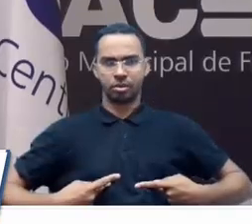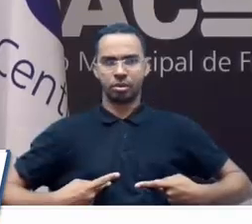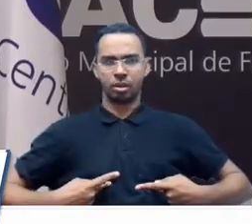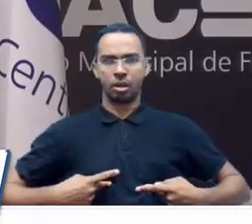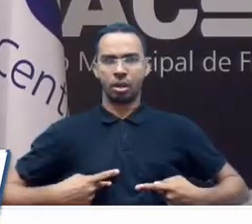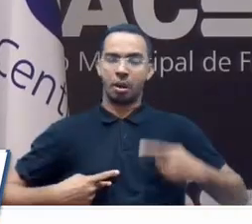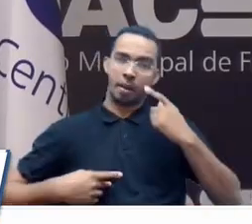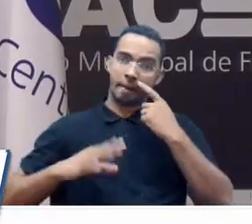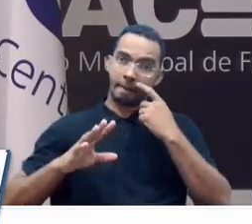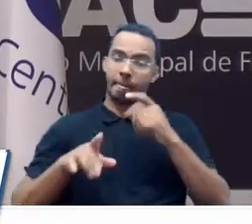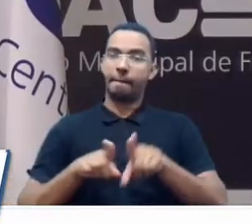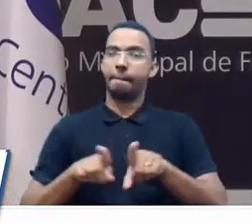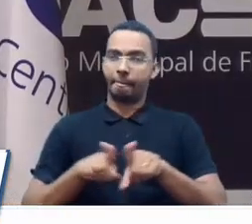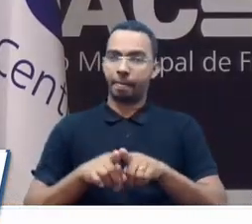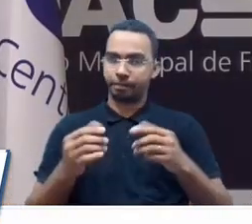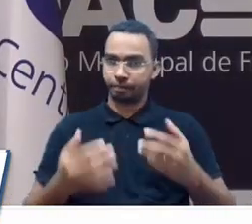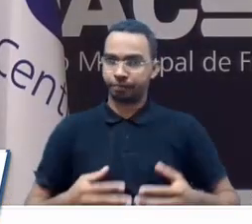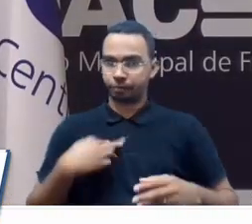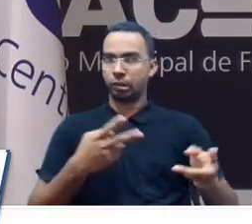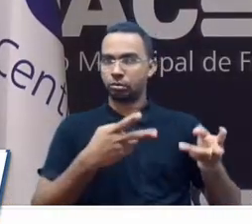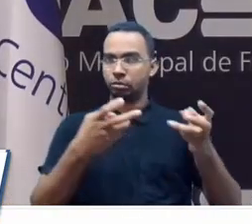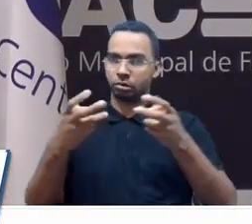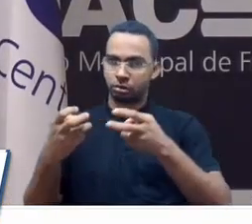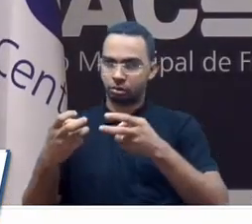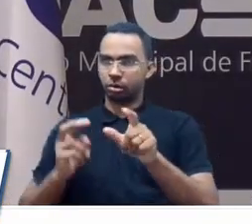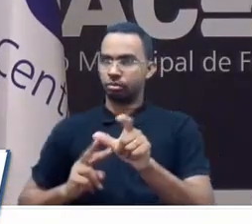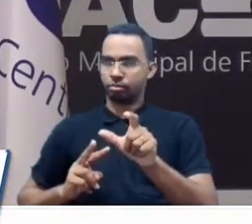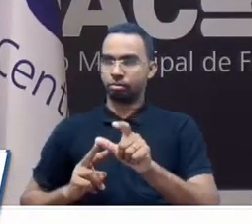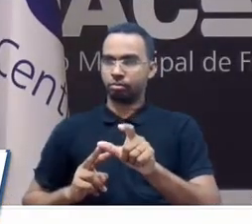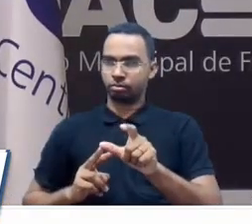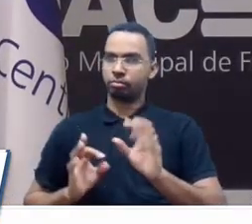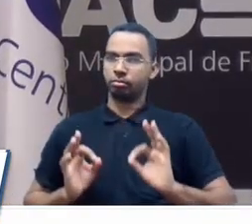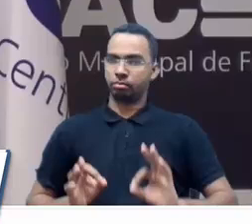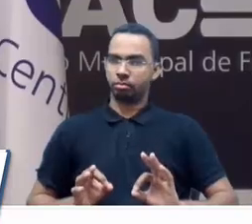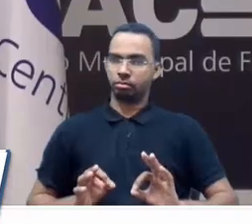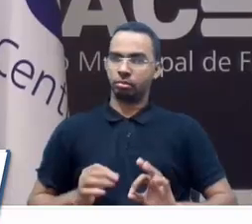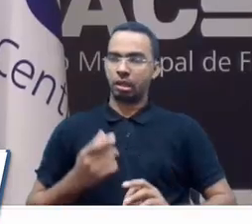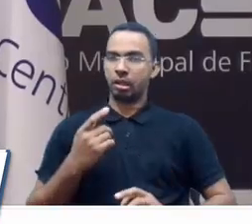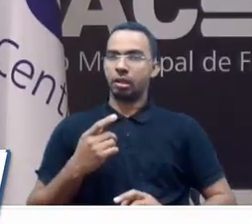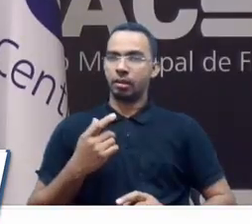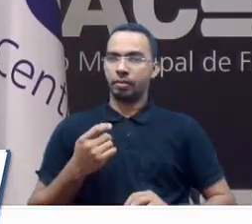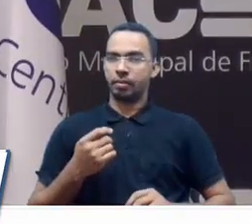E vou falar mais, eu tenho observado os resultados da Câmara. Quem é mais